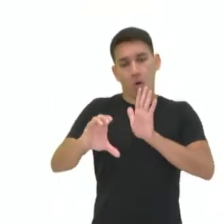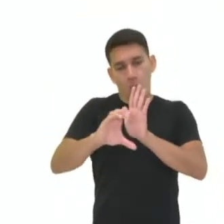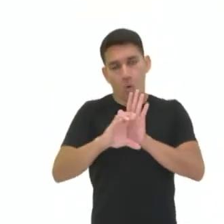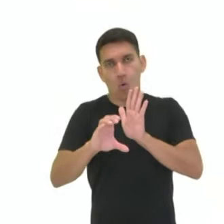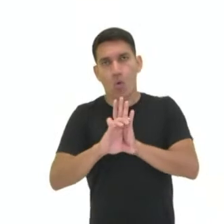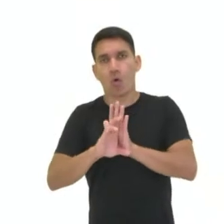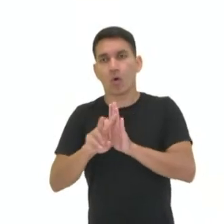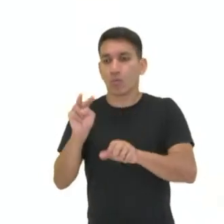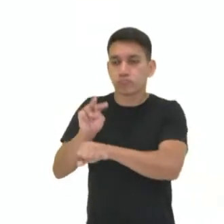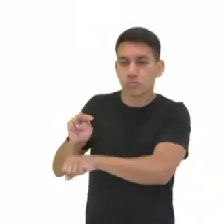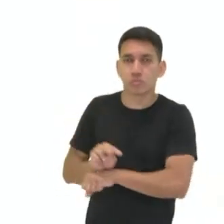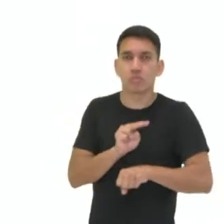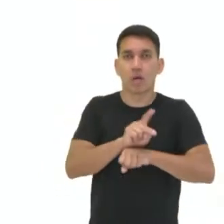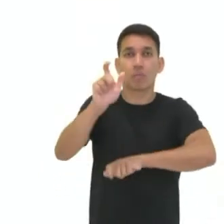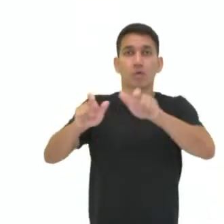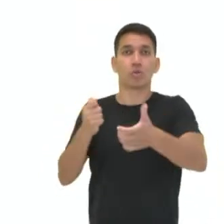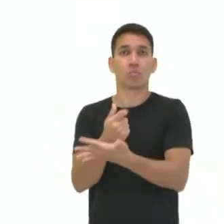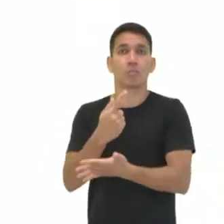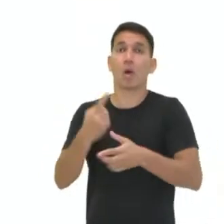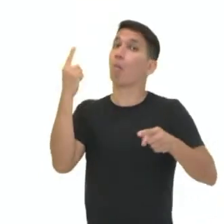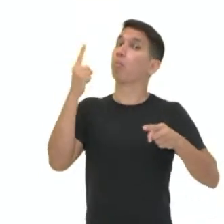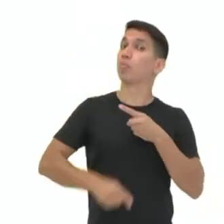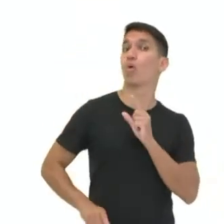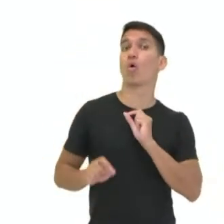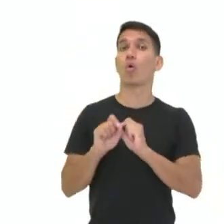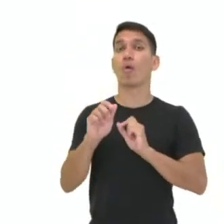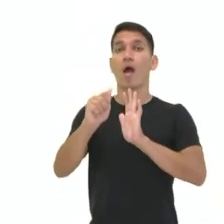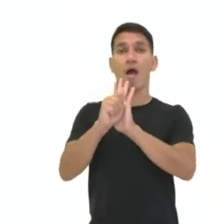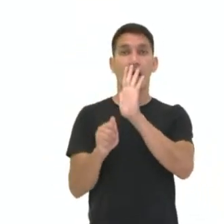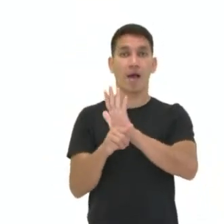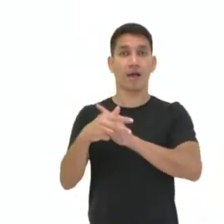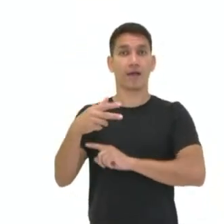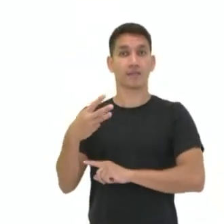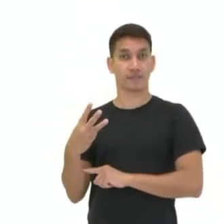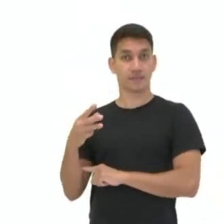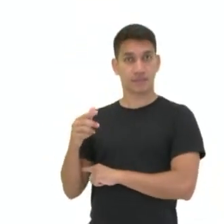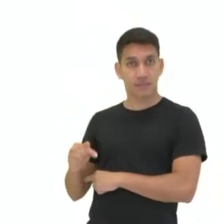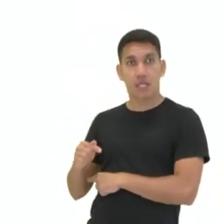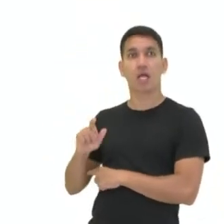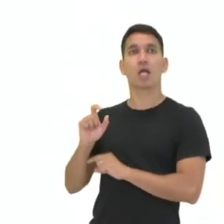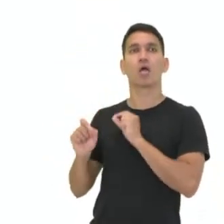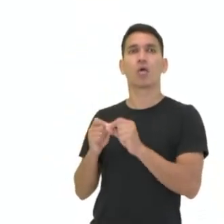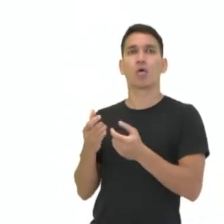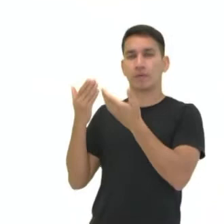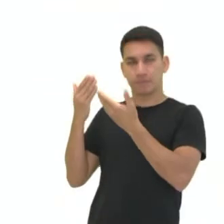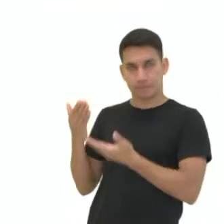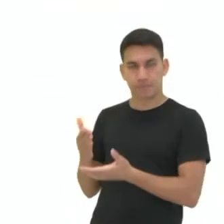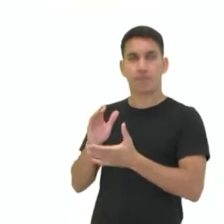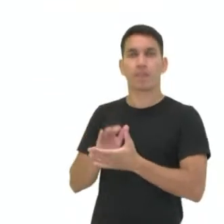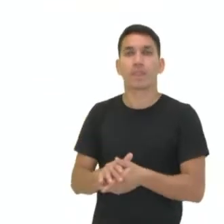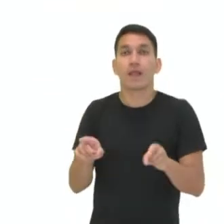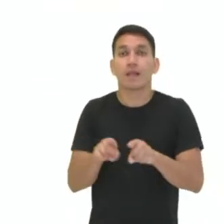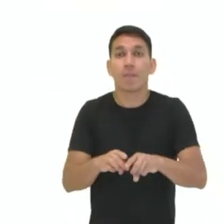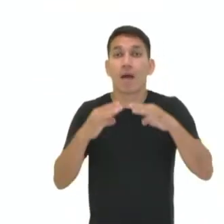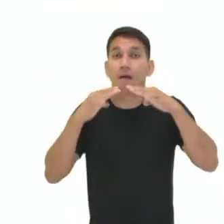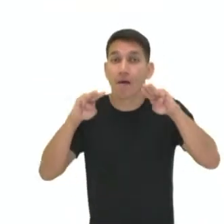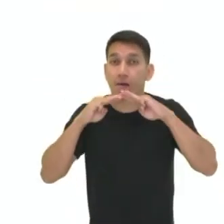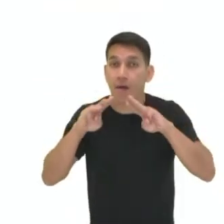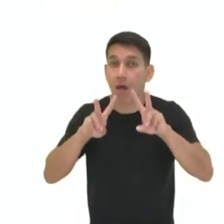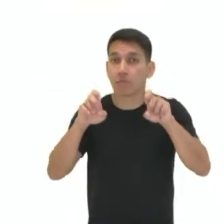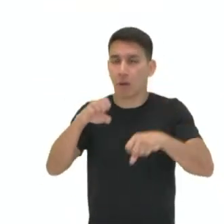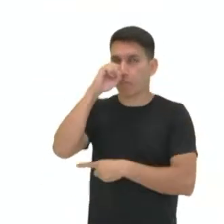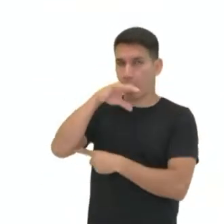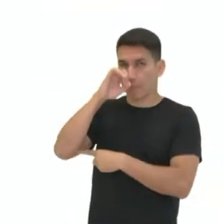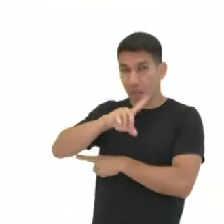que proibiu a publicidade abusiva em seu artigo 37. Vale lembrar que a publicidade abusiva